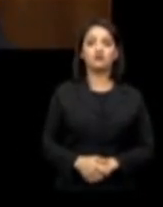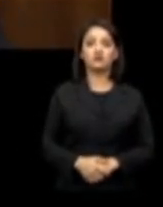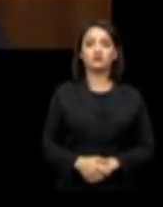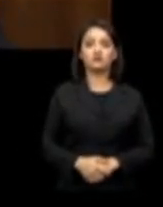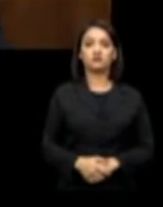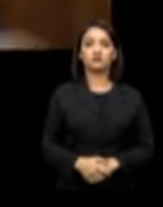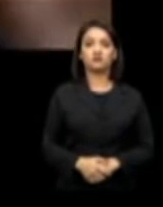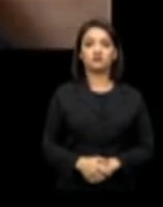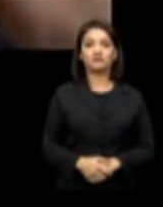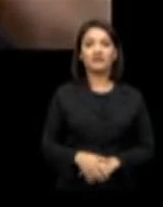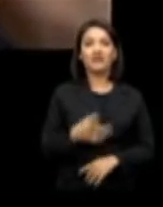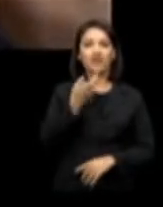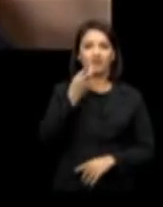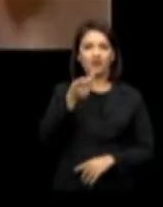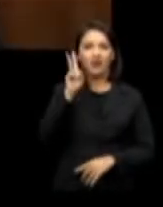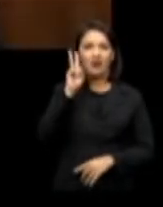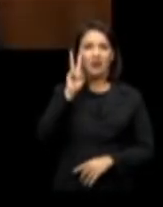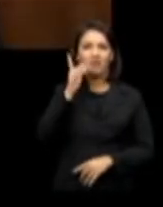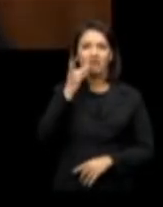lista telefônica.